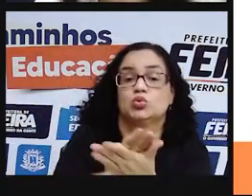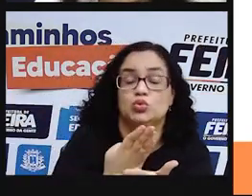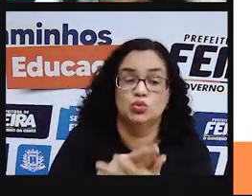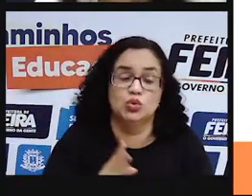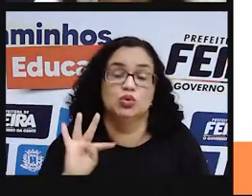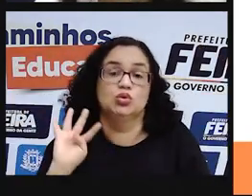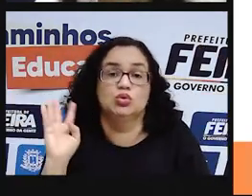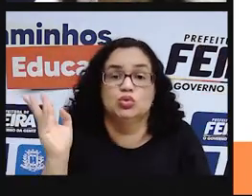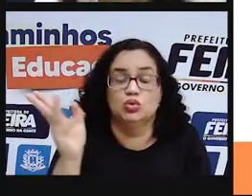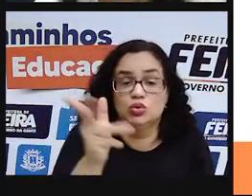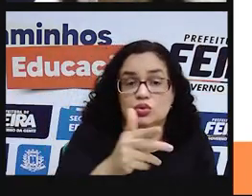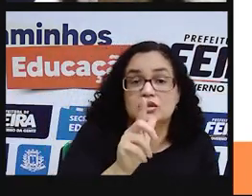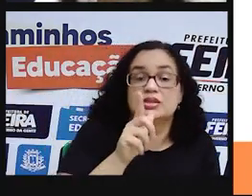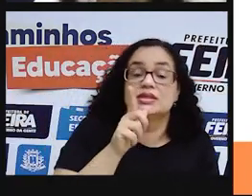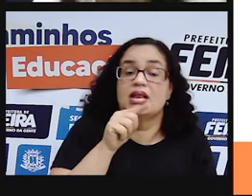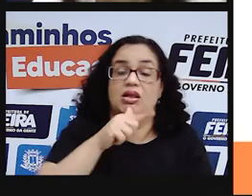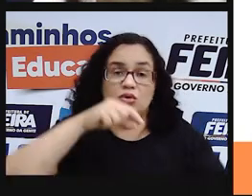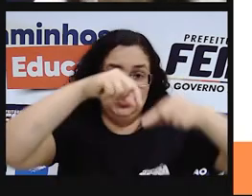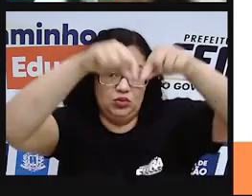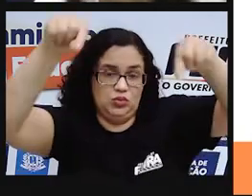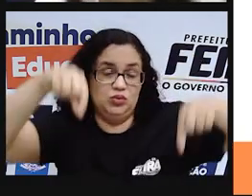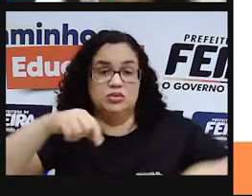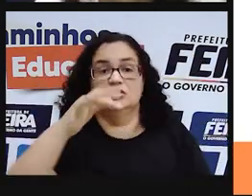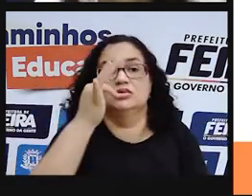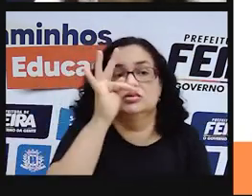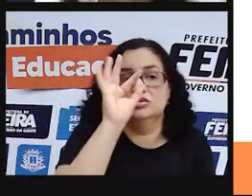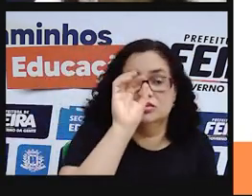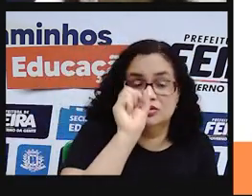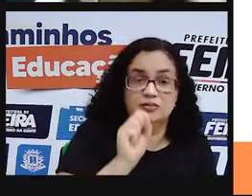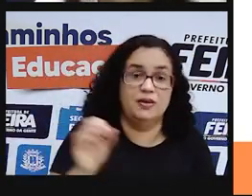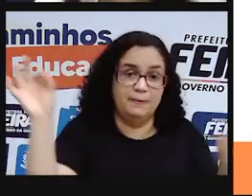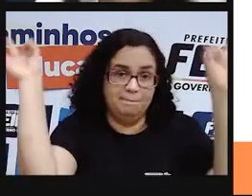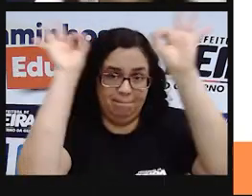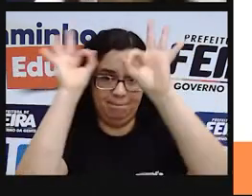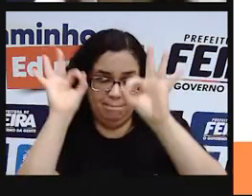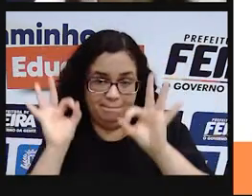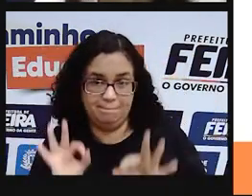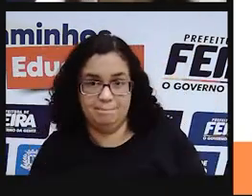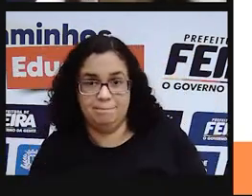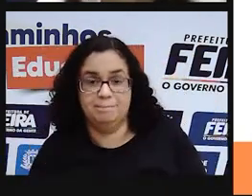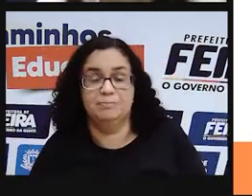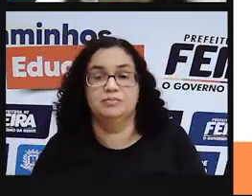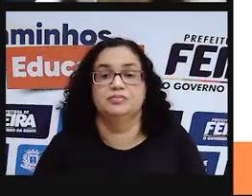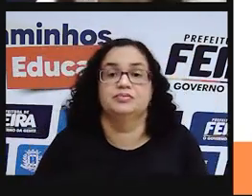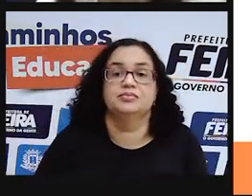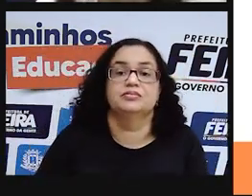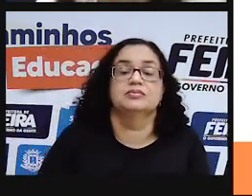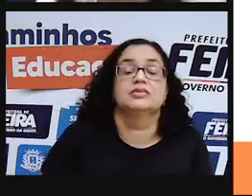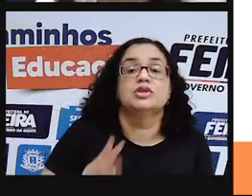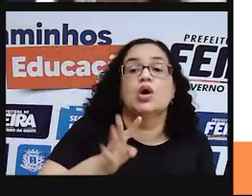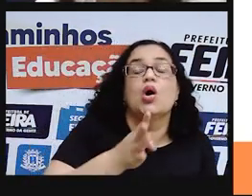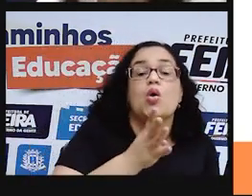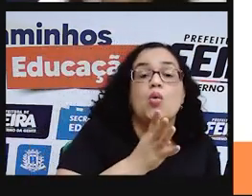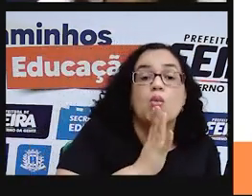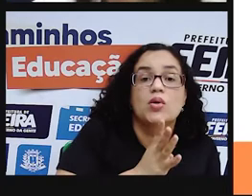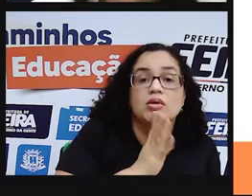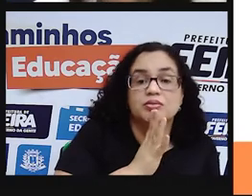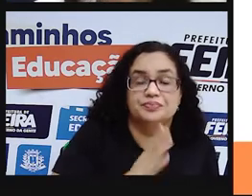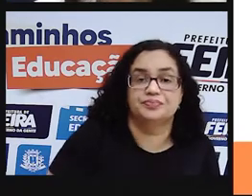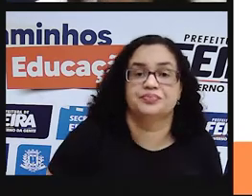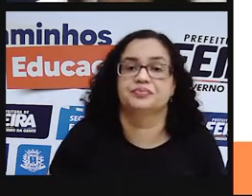todas as Lagoas de Feira de Santana mas a própria parou aqui algumas né as principais para gente conhecer um